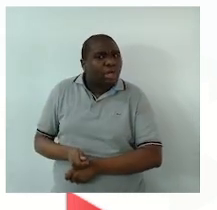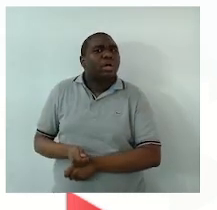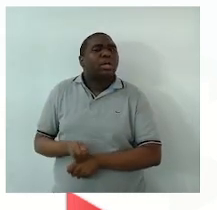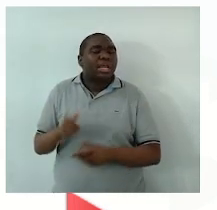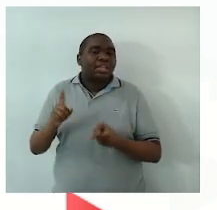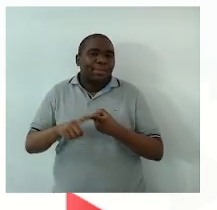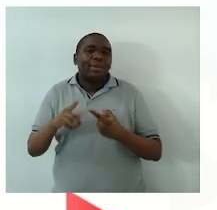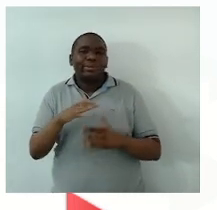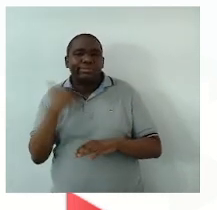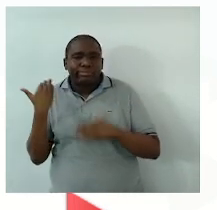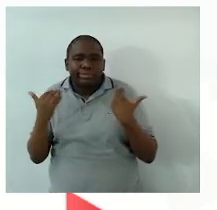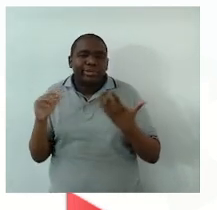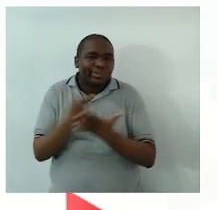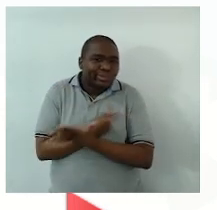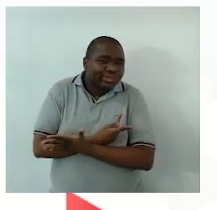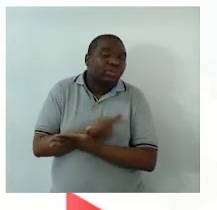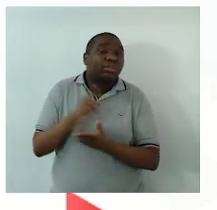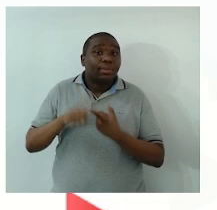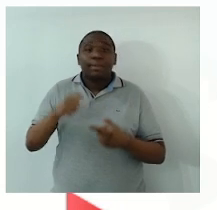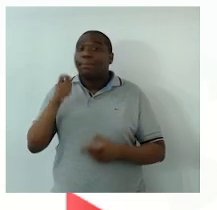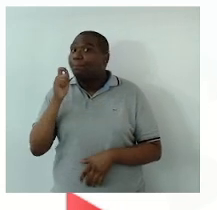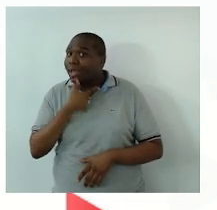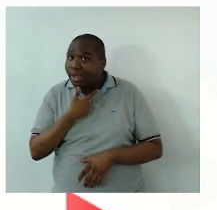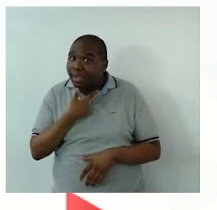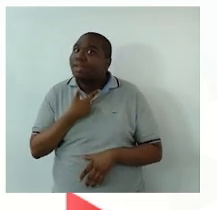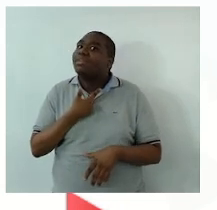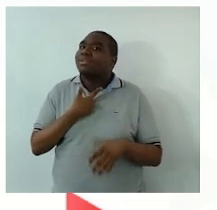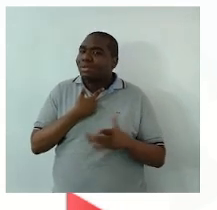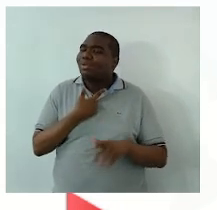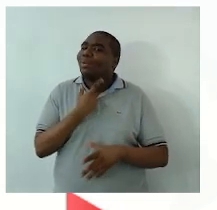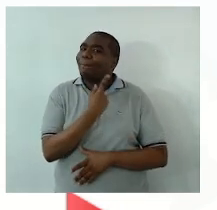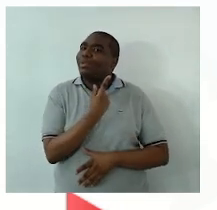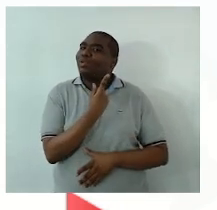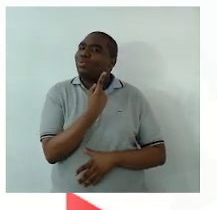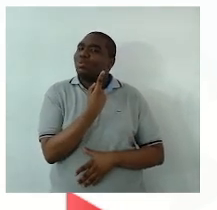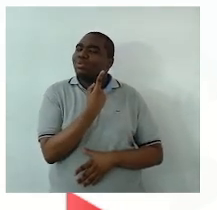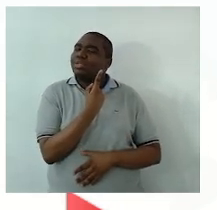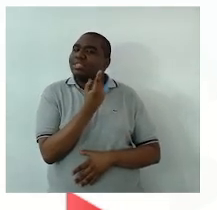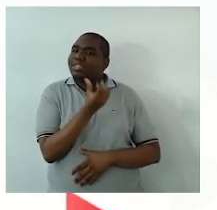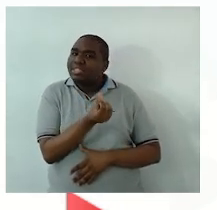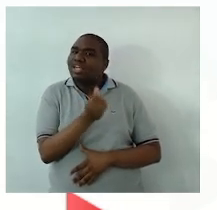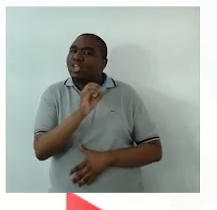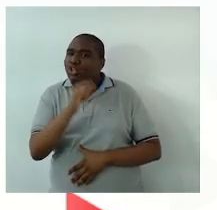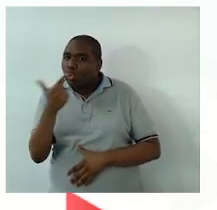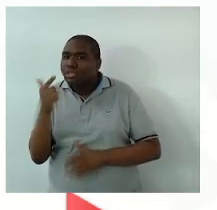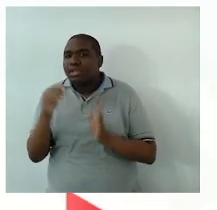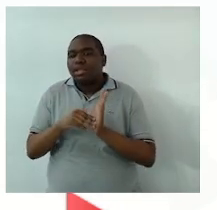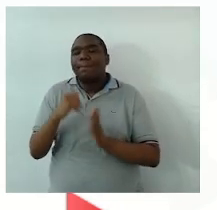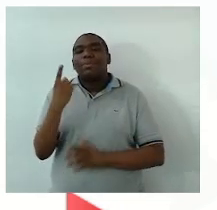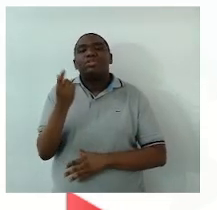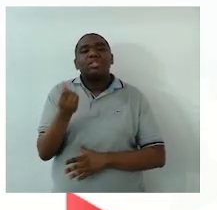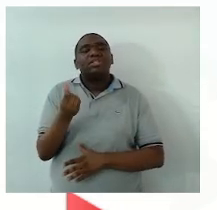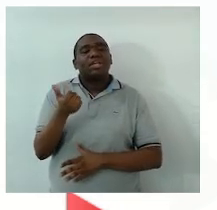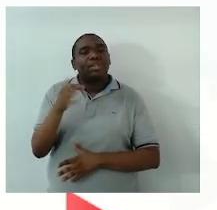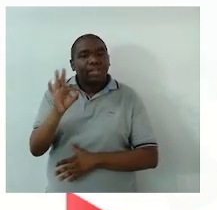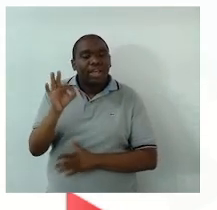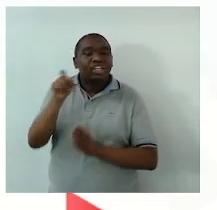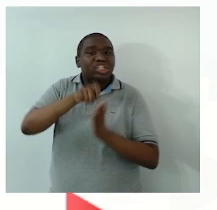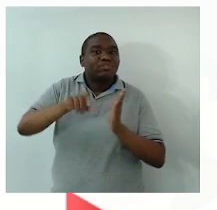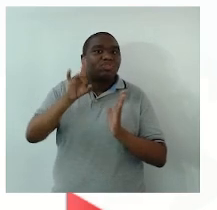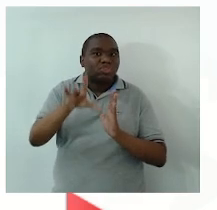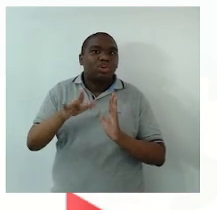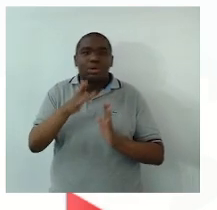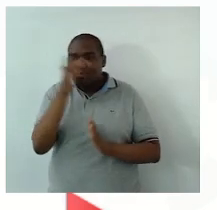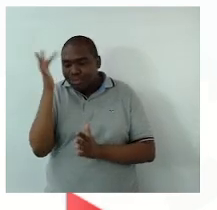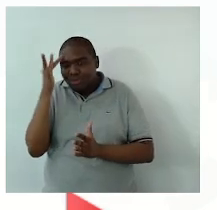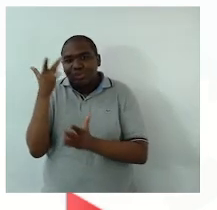tragédias e comédias, né? De 1602 a 1610, escreveu apenas tragédias